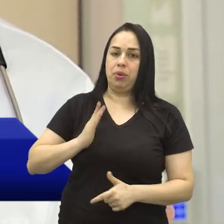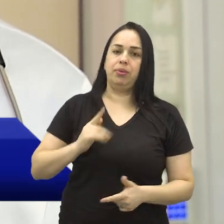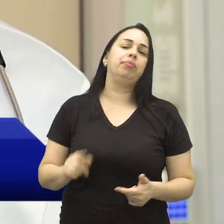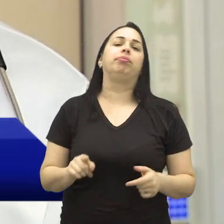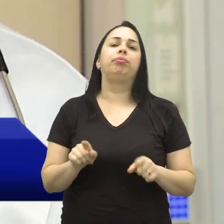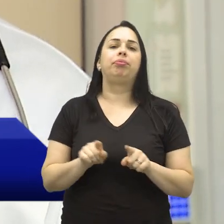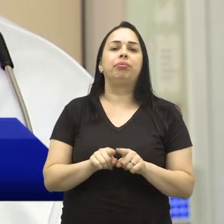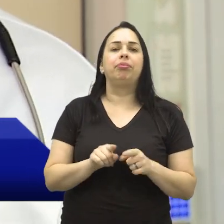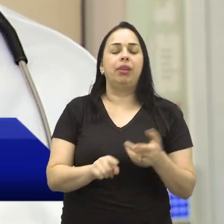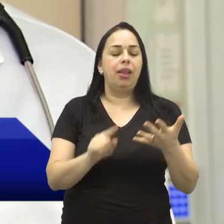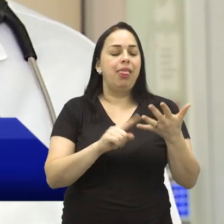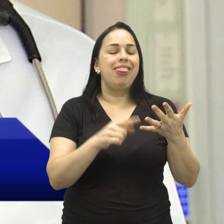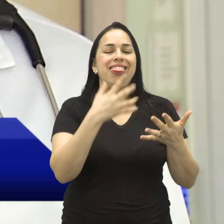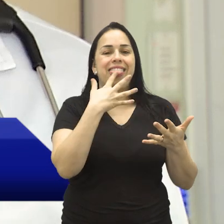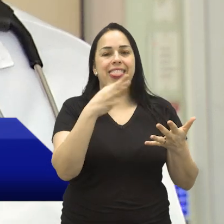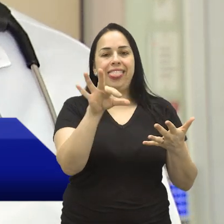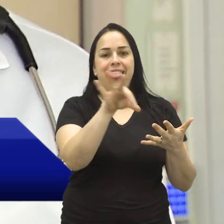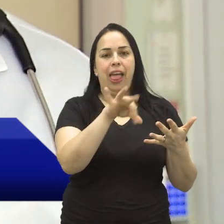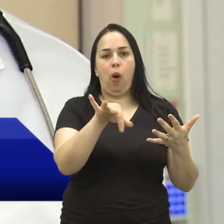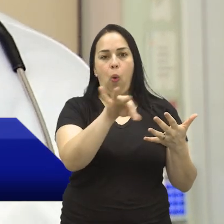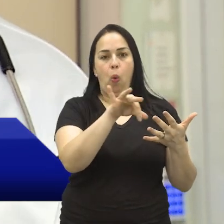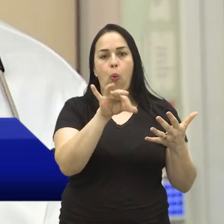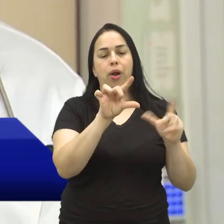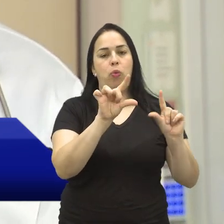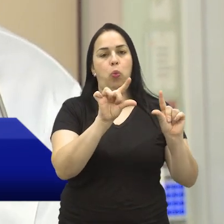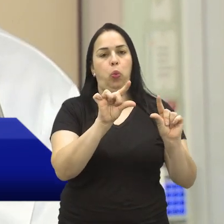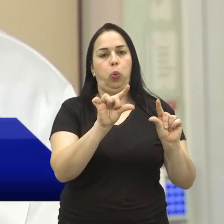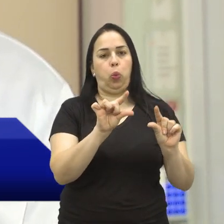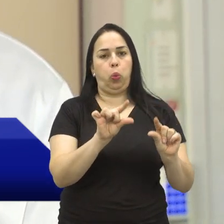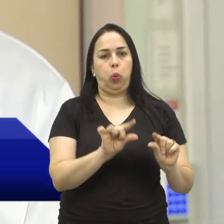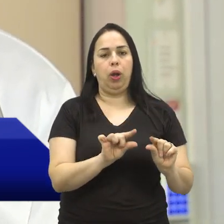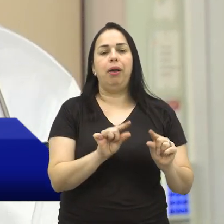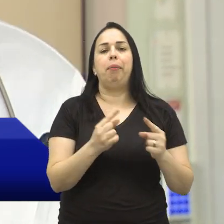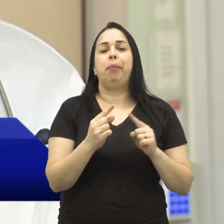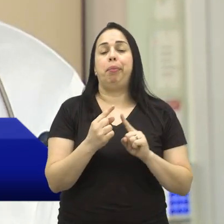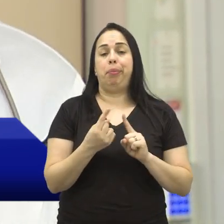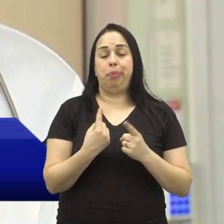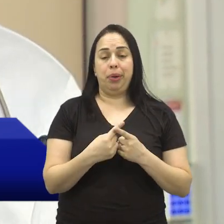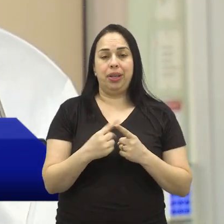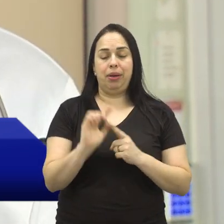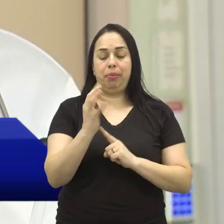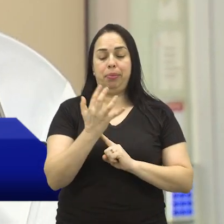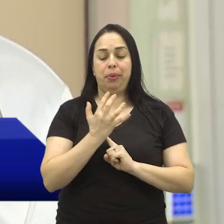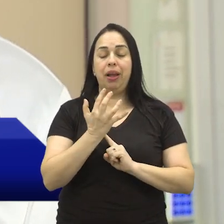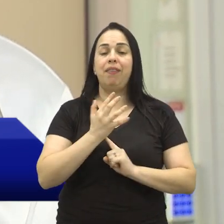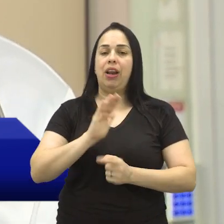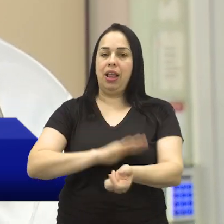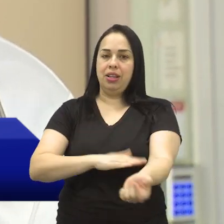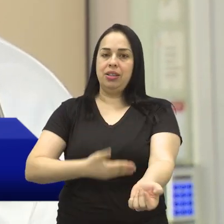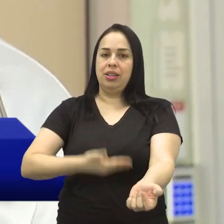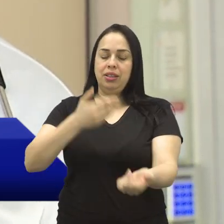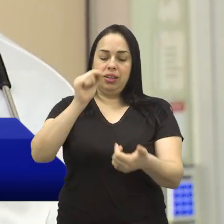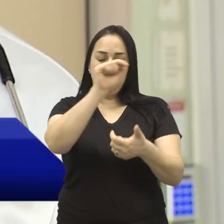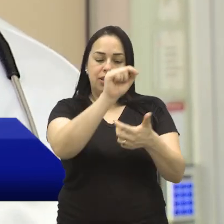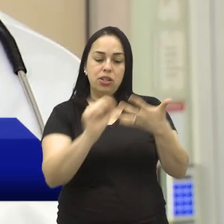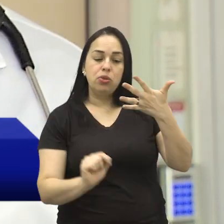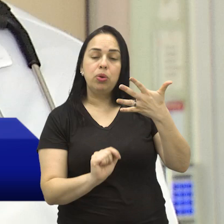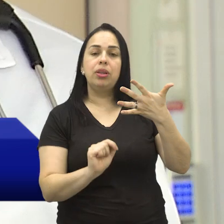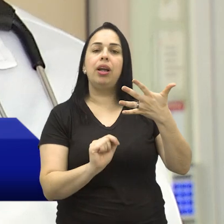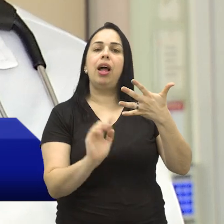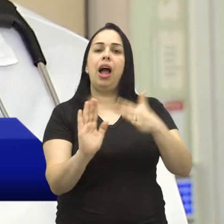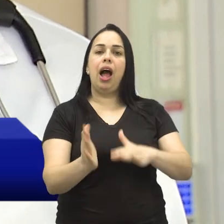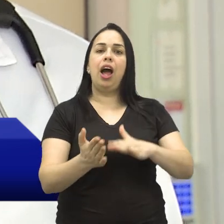Diminuir o consumo de sal também, porque o sal pode aumentar a hipertensão. Esses cuidados gerais, eles ajudam no